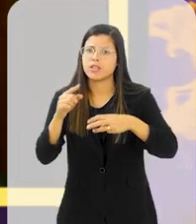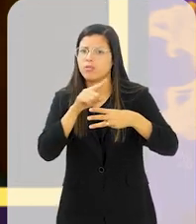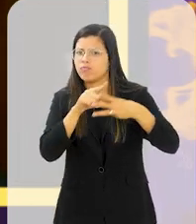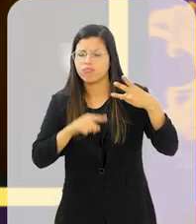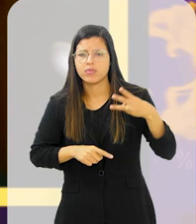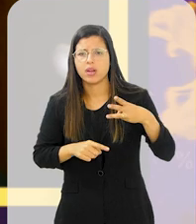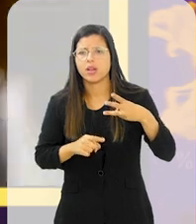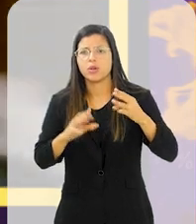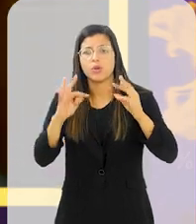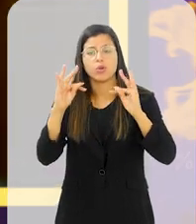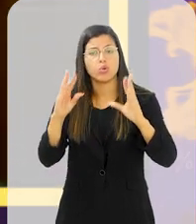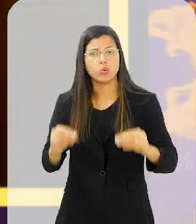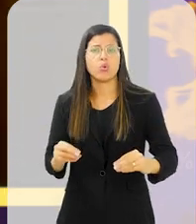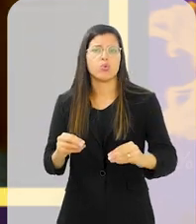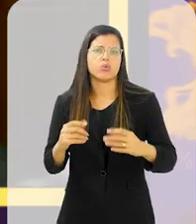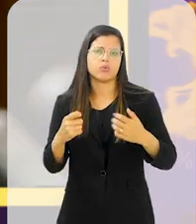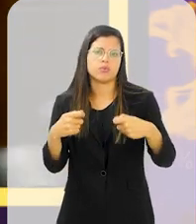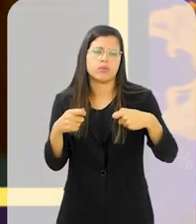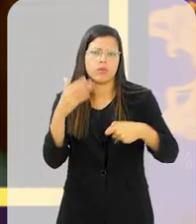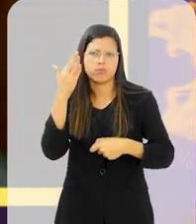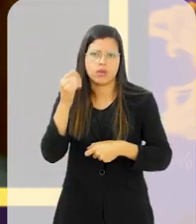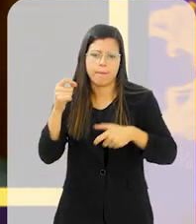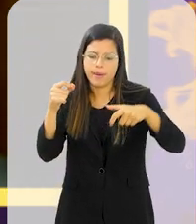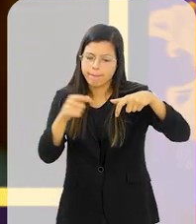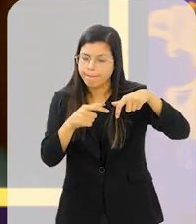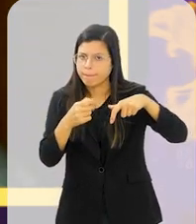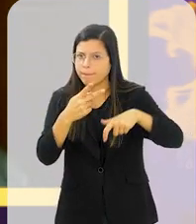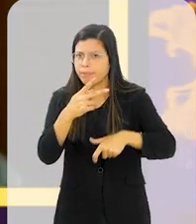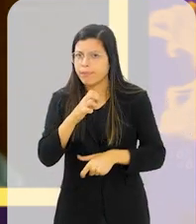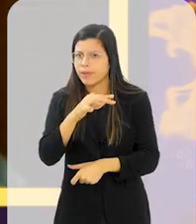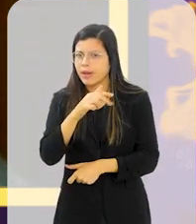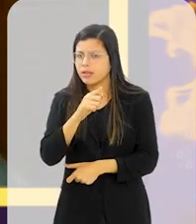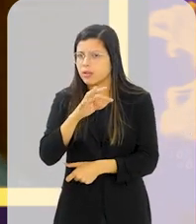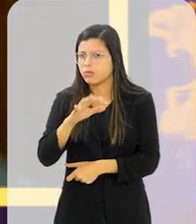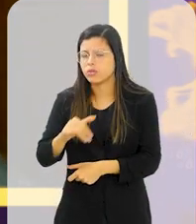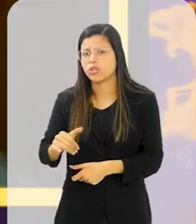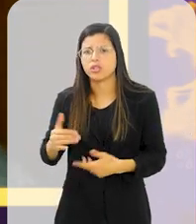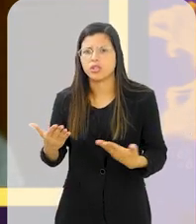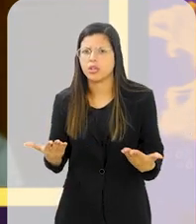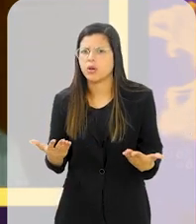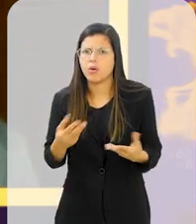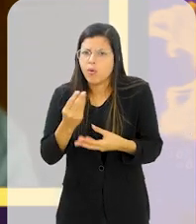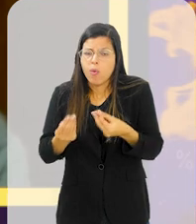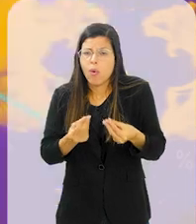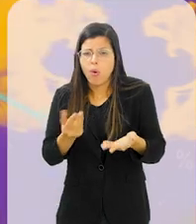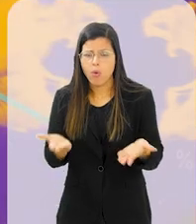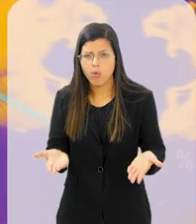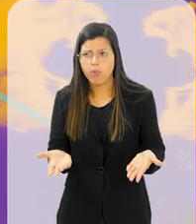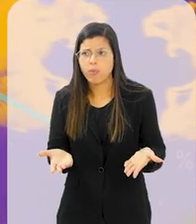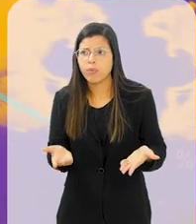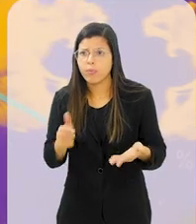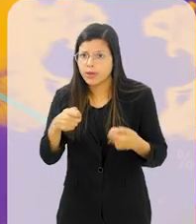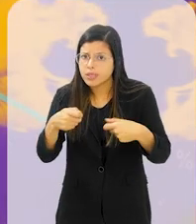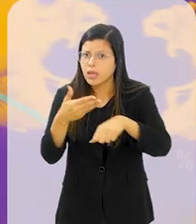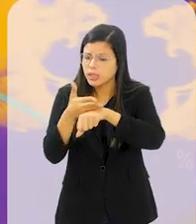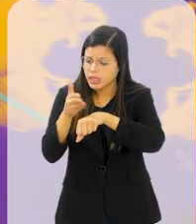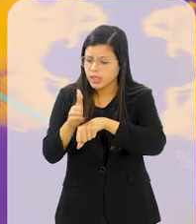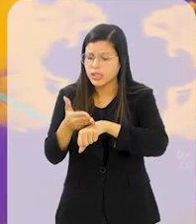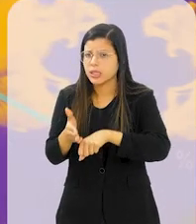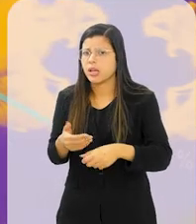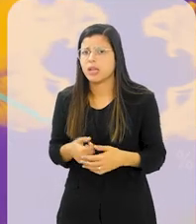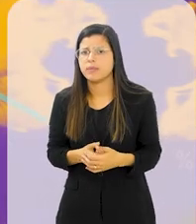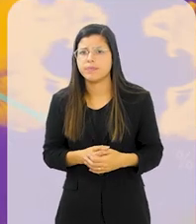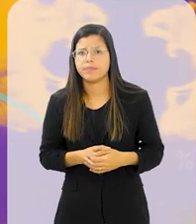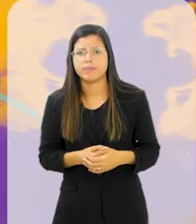deveriam saber bater pênalti. Todos. Não faz sentido o jogador que não sabe bater pênalti. Eu concordo. Ou ele não tem personalidade para isso, ou ele não é treinado.